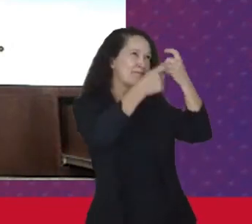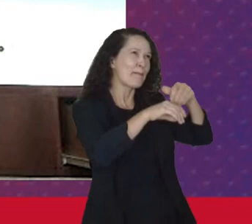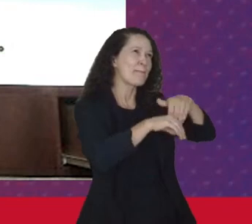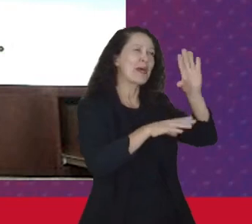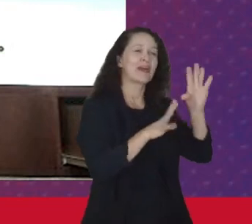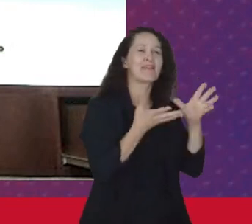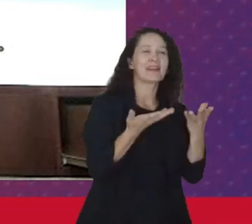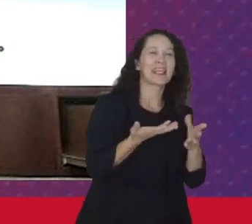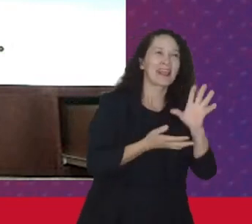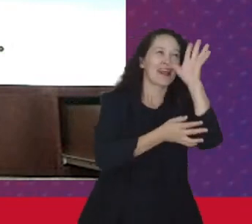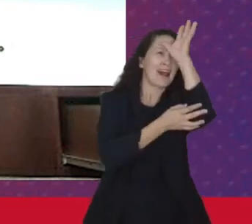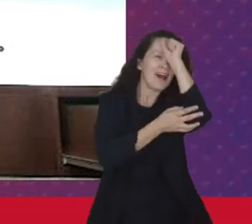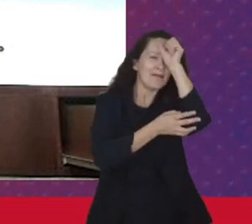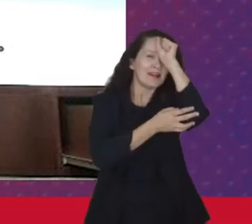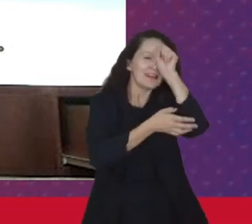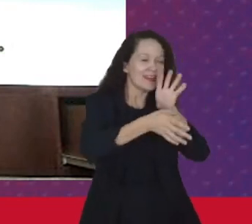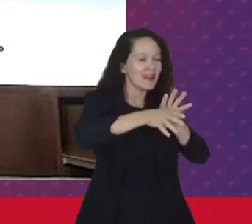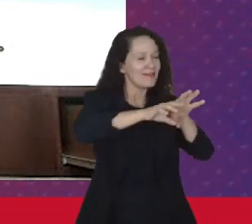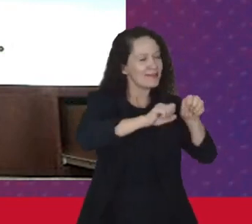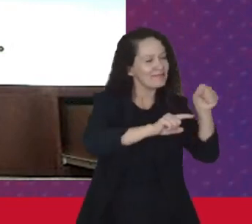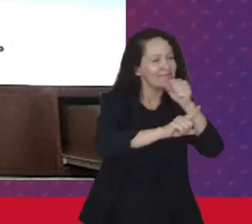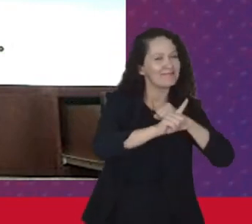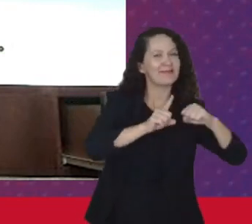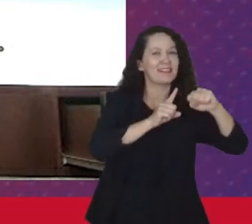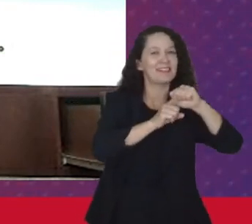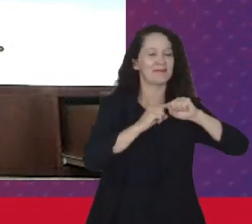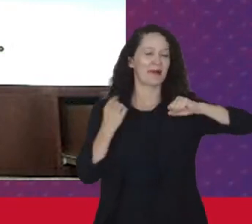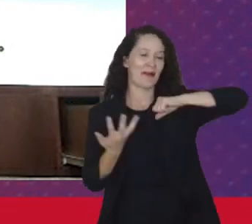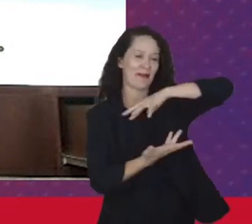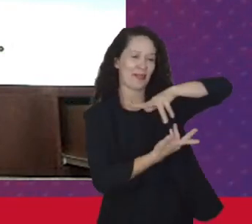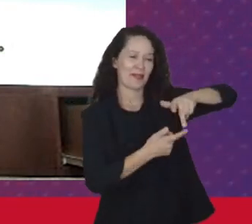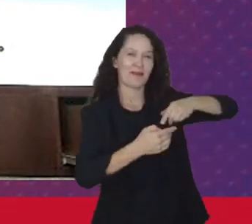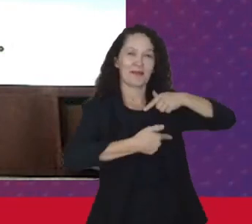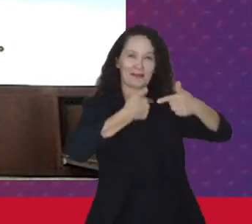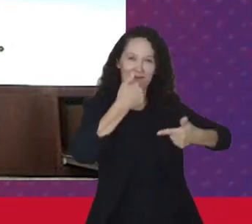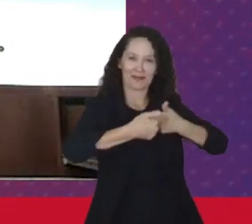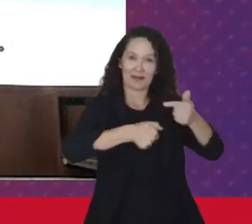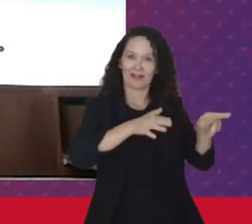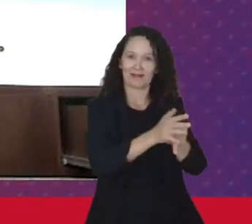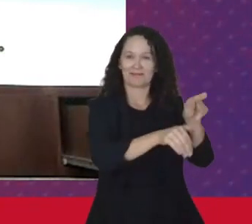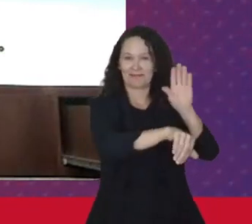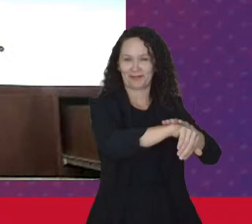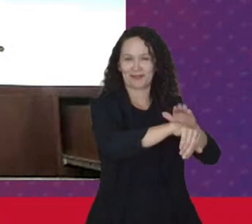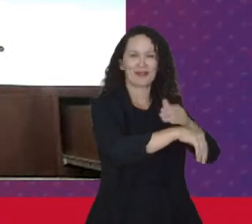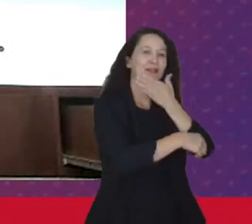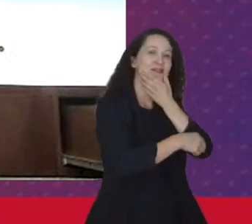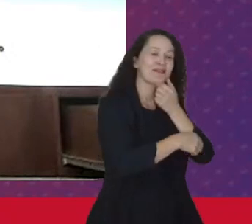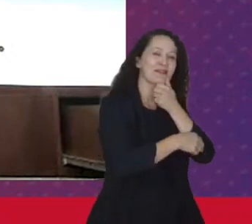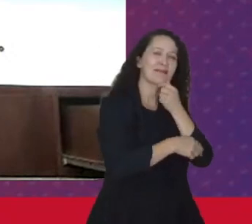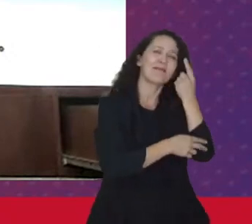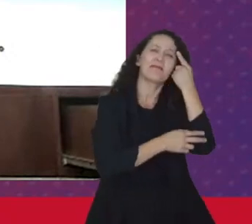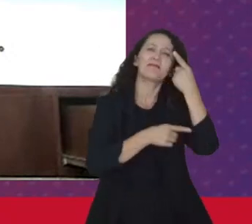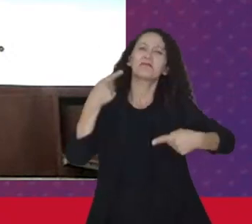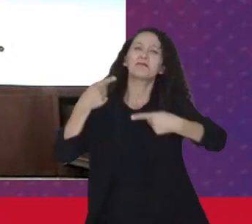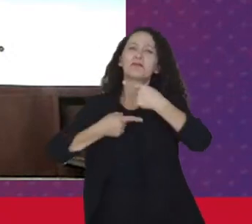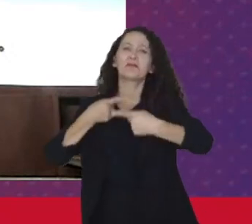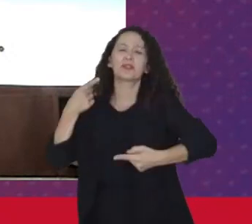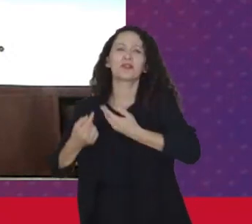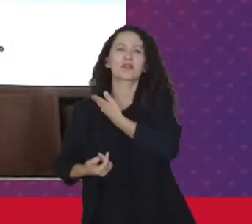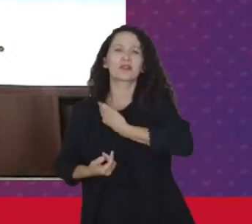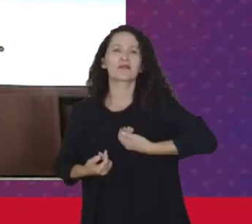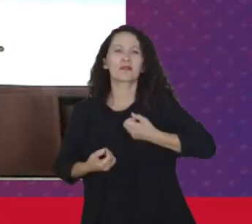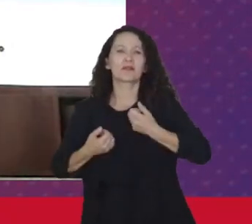com essa questão de ingresso na sociedade, no mundo do trabalho e com autonomia. E pensando em políticas públicas que precisam